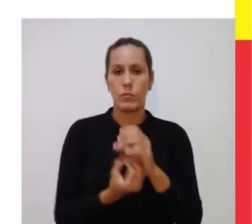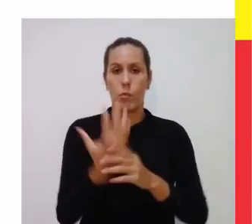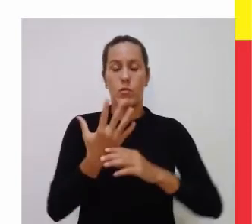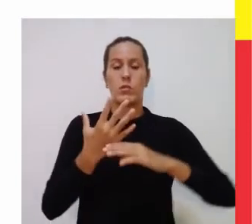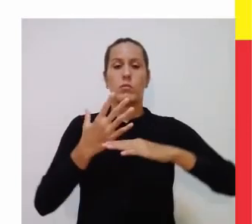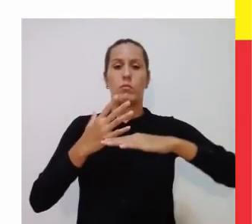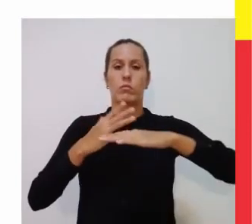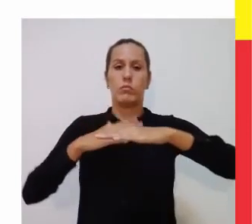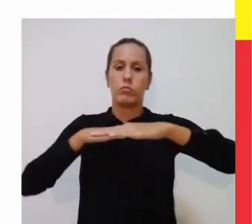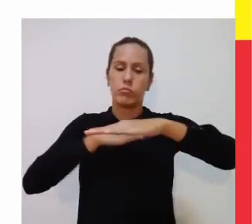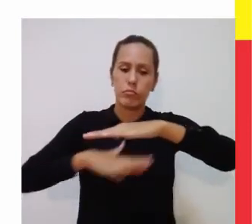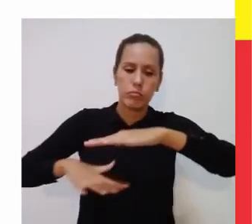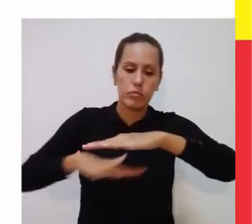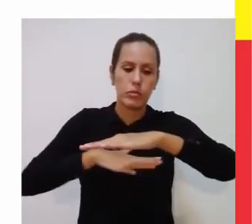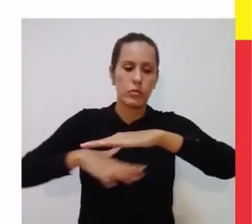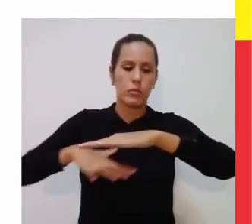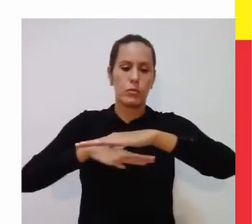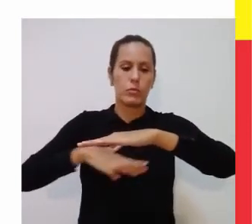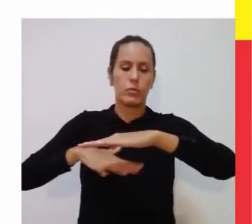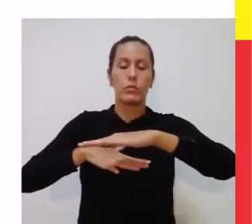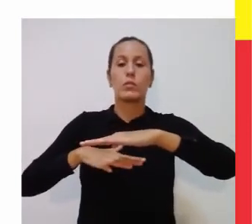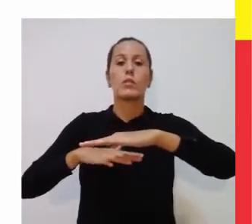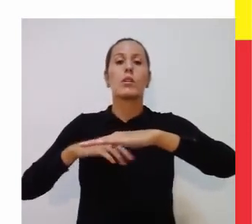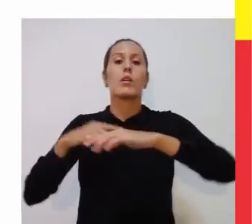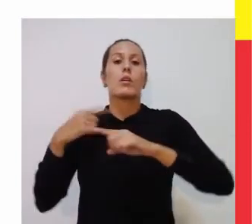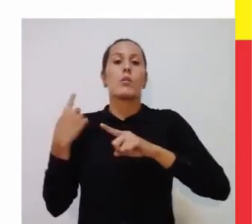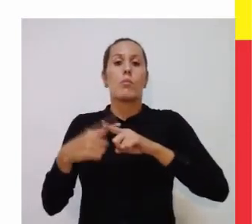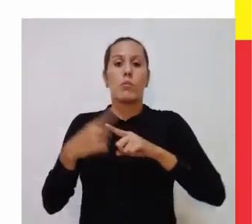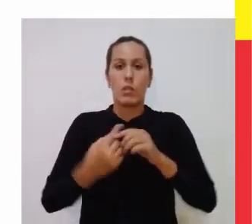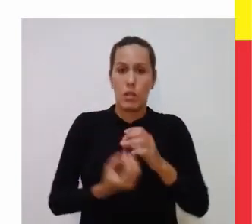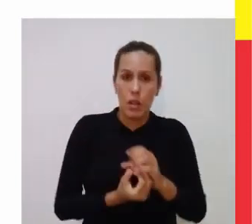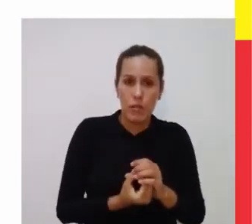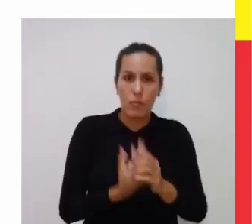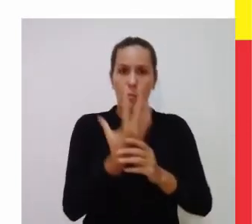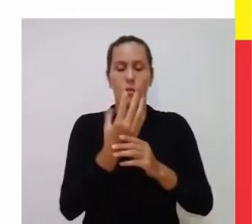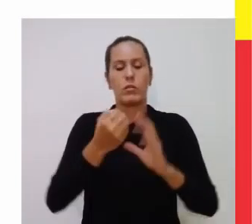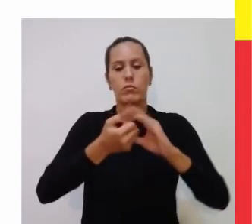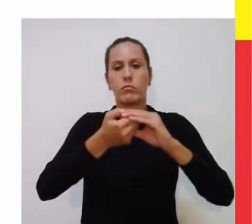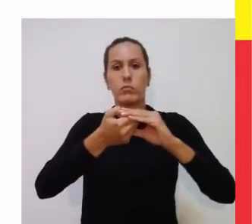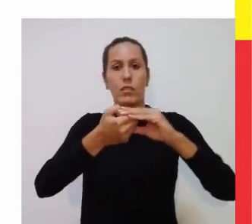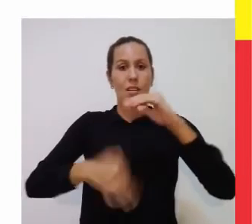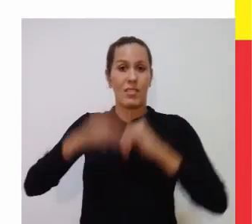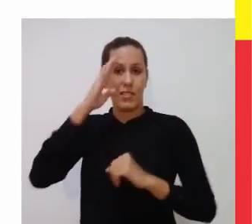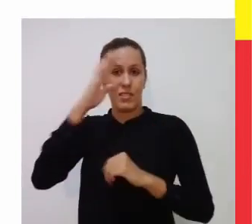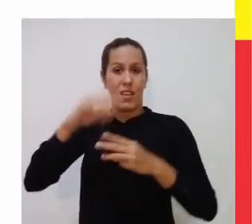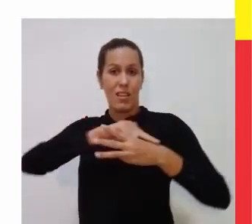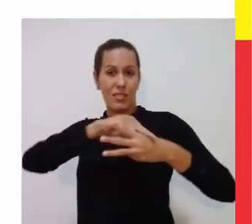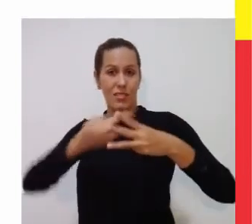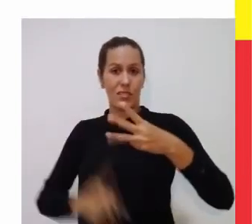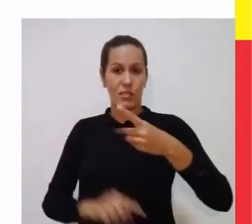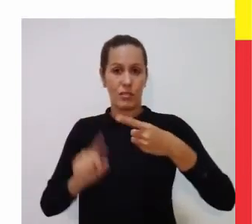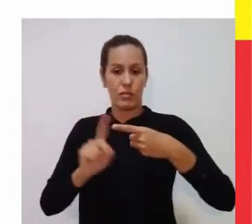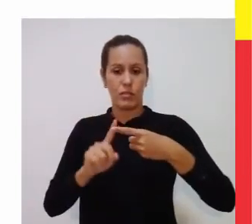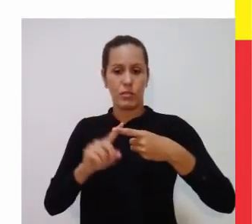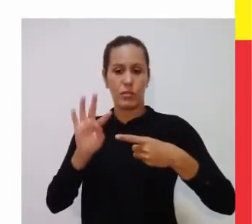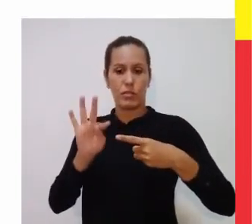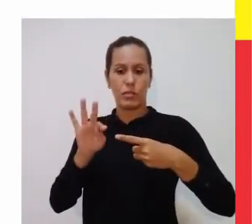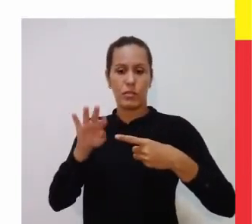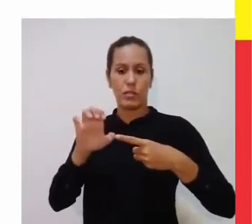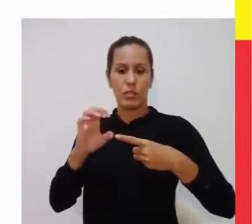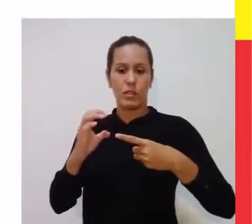formações endógenas do relevo. Então, o relevo ele é formado, ele tem as três características principais.